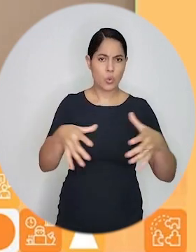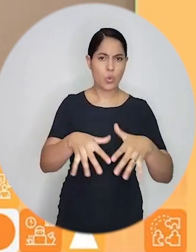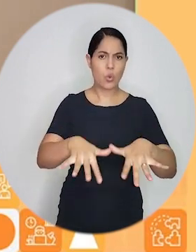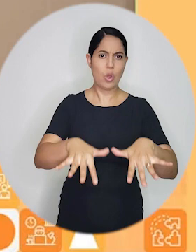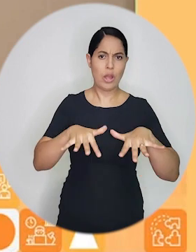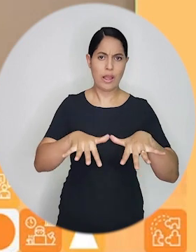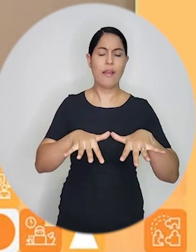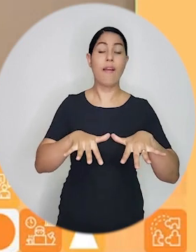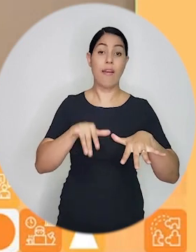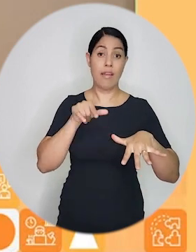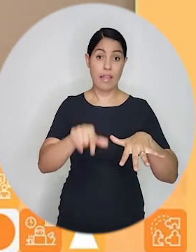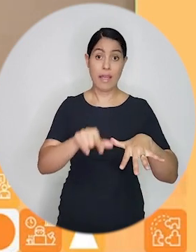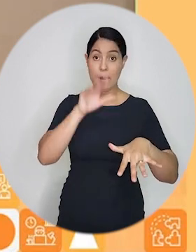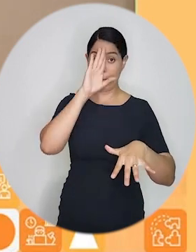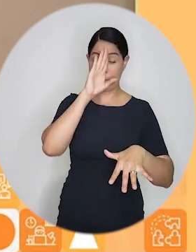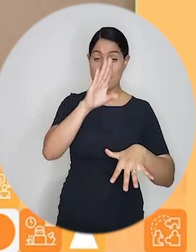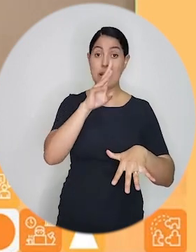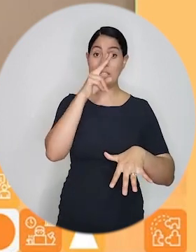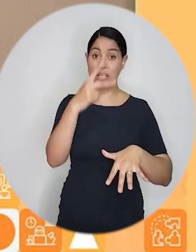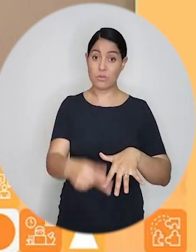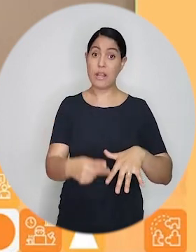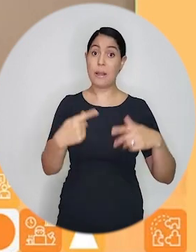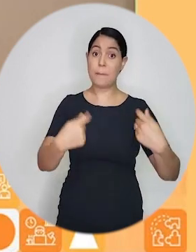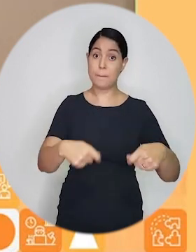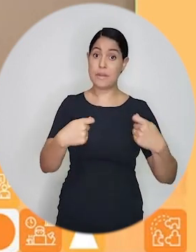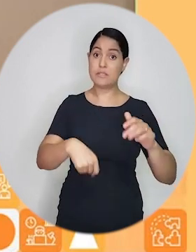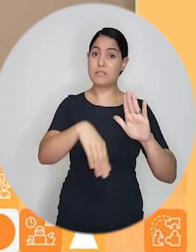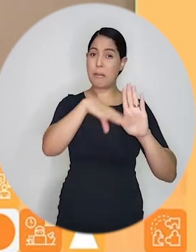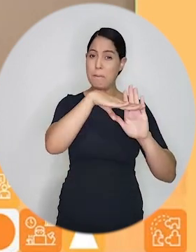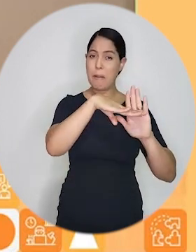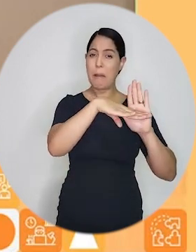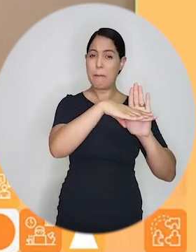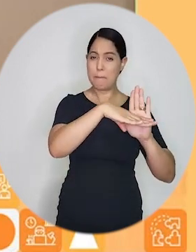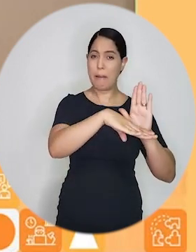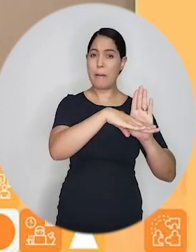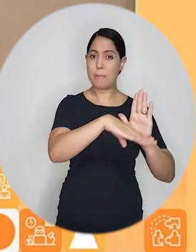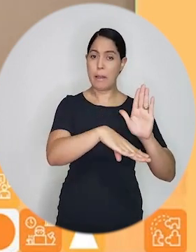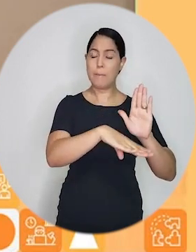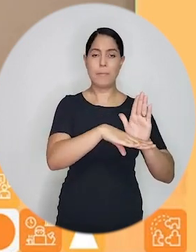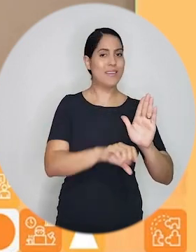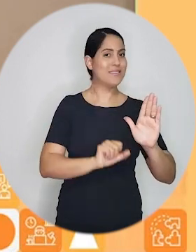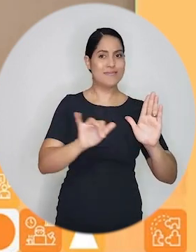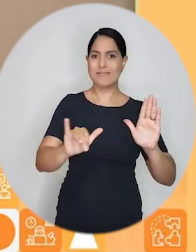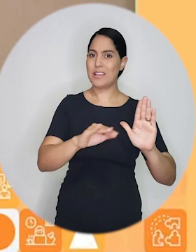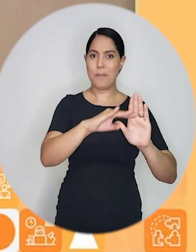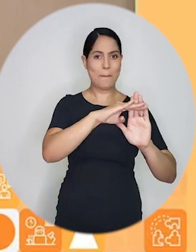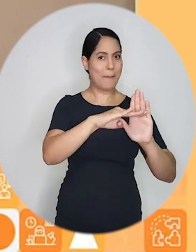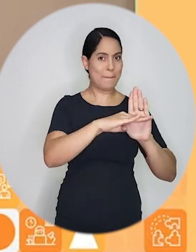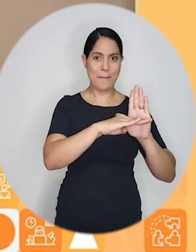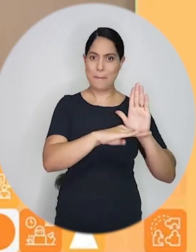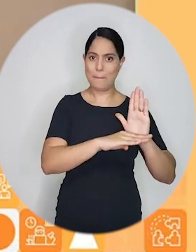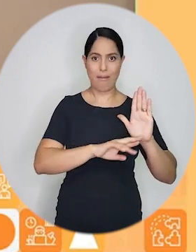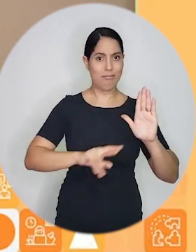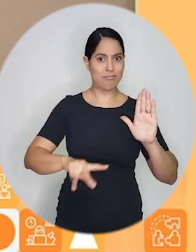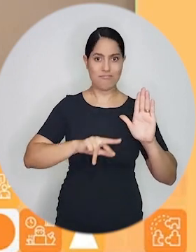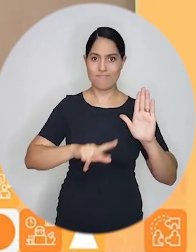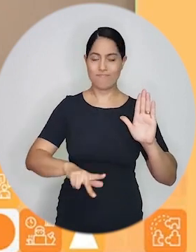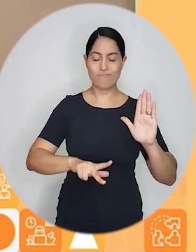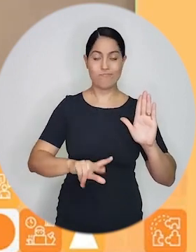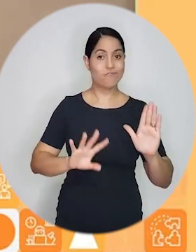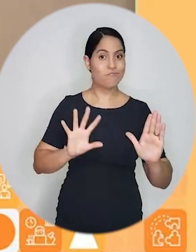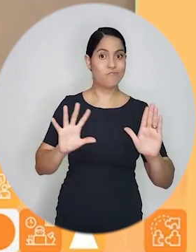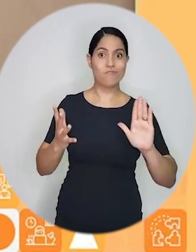órgão máximo dela, precisa de algumas solenidades. E se essas solenidades não forem atingidas, pode,